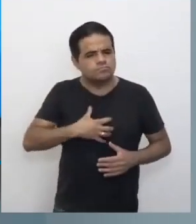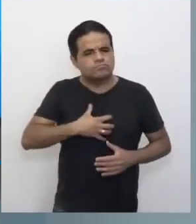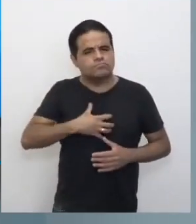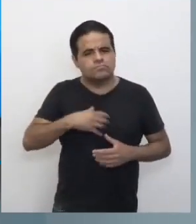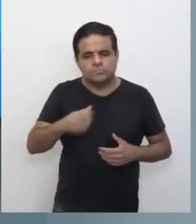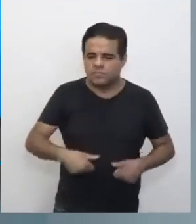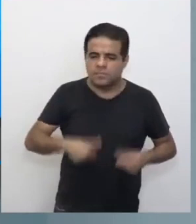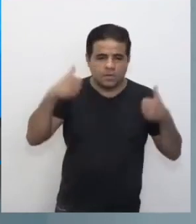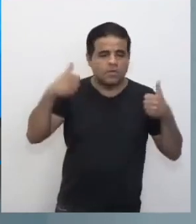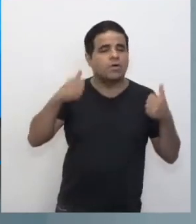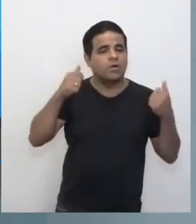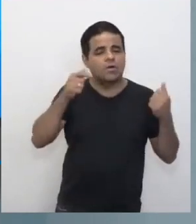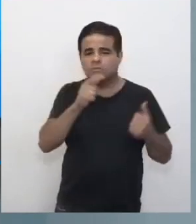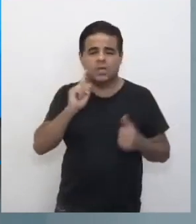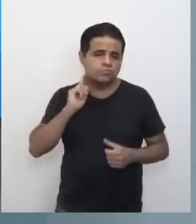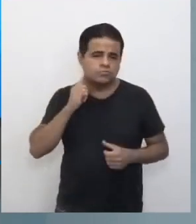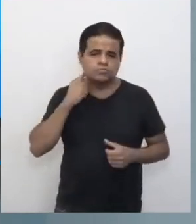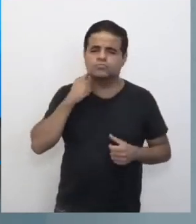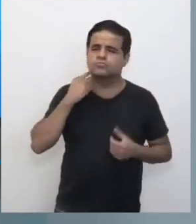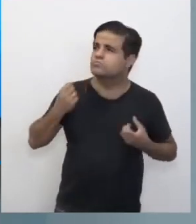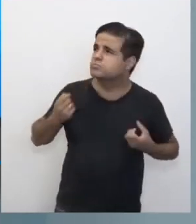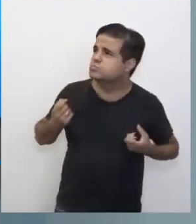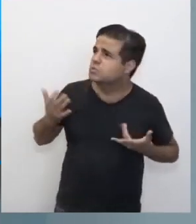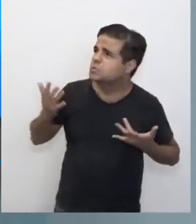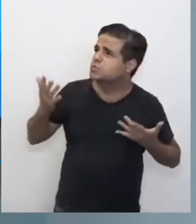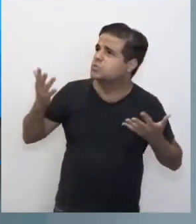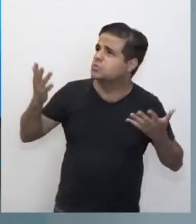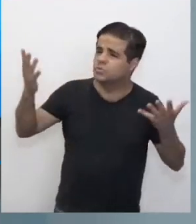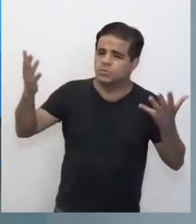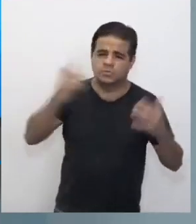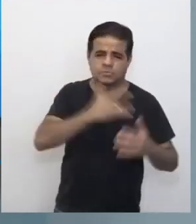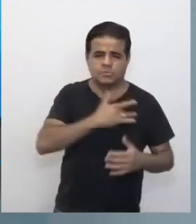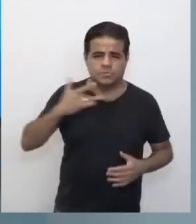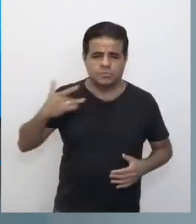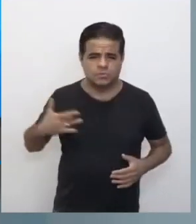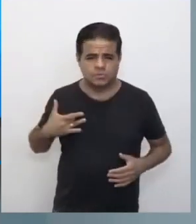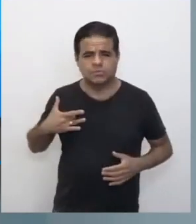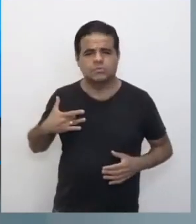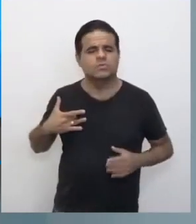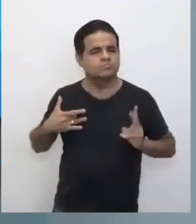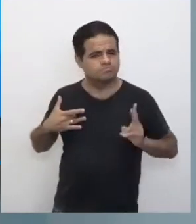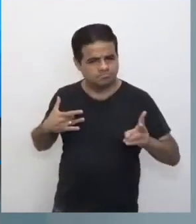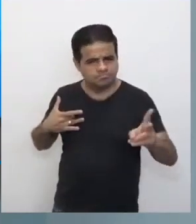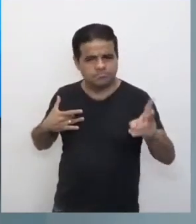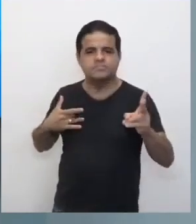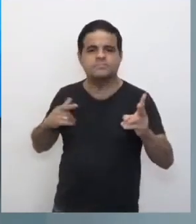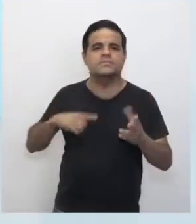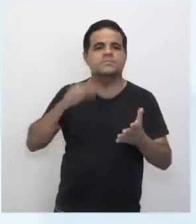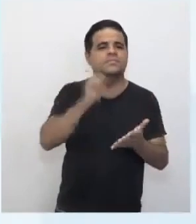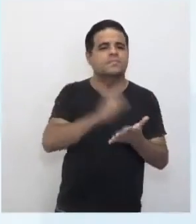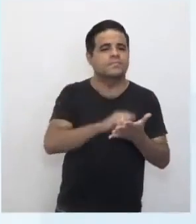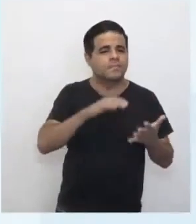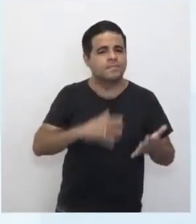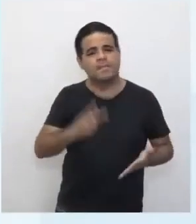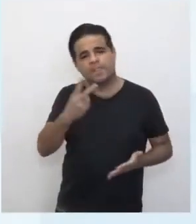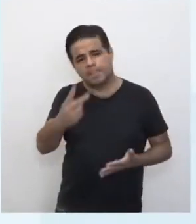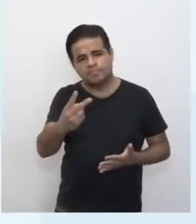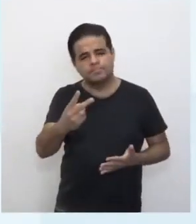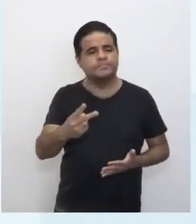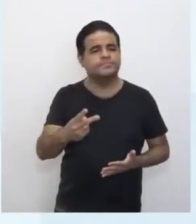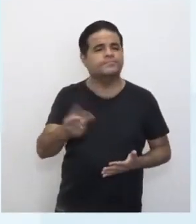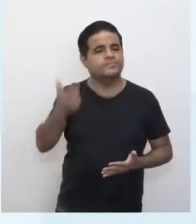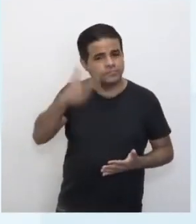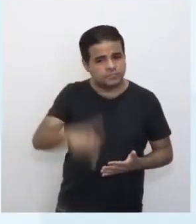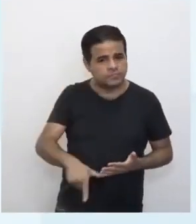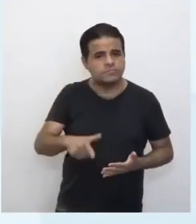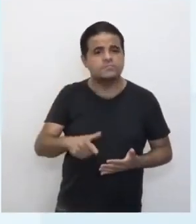isso, sem a poluição, para poder trazer o benefício para a saúde. Continuando, então, agora a gente tem a atividade 2. Vamos ver aqui, ó. Mais